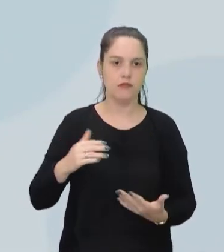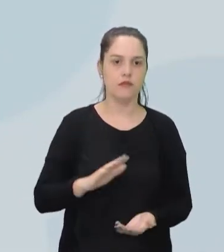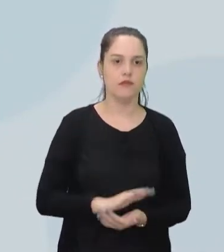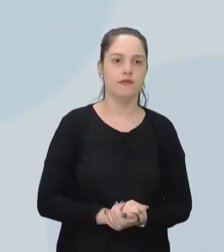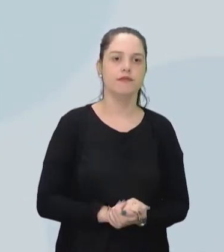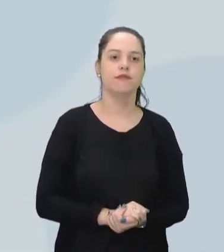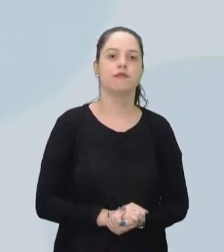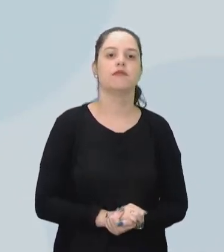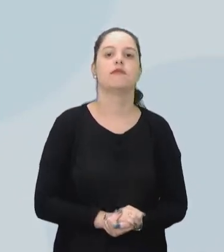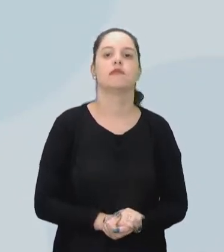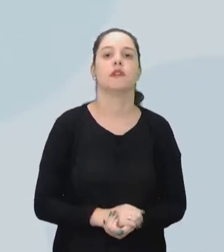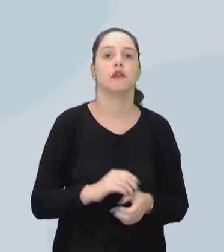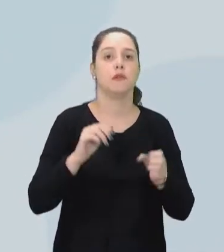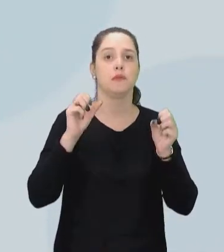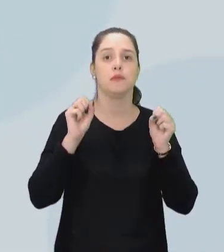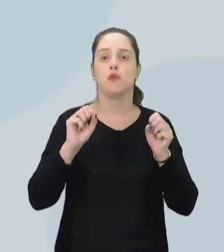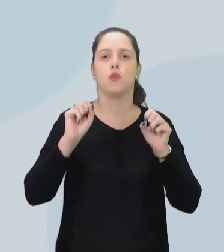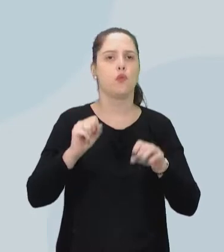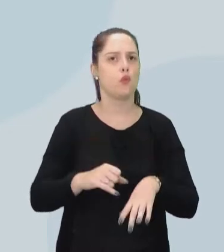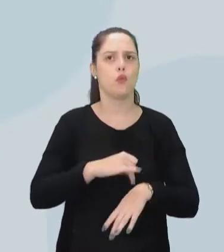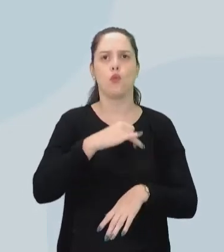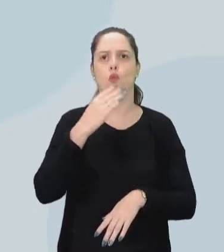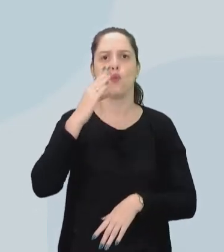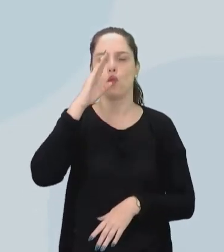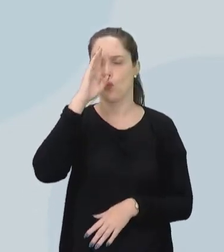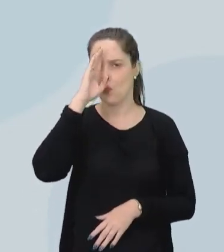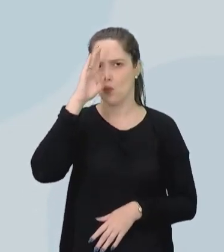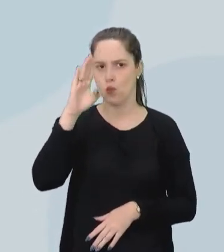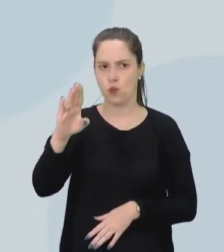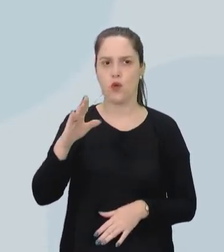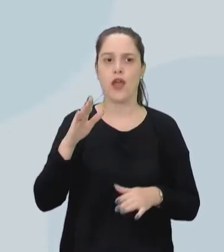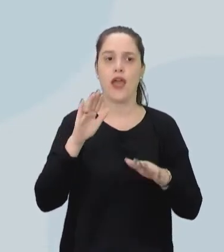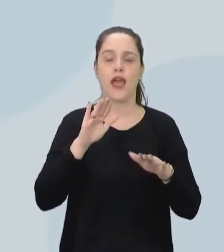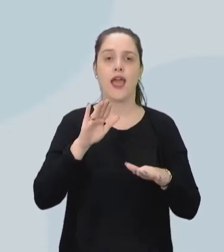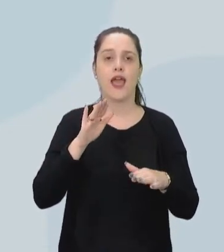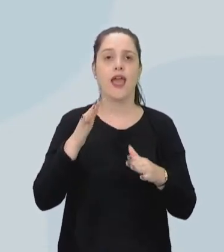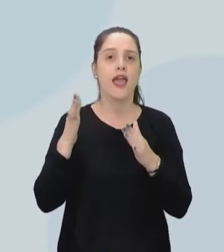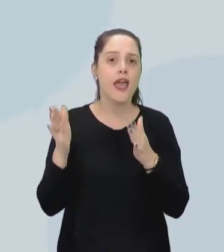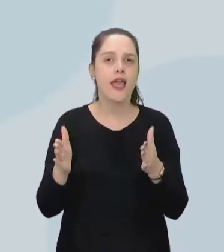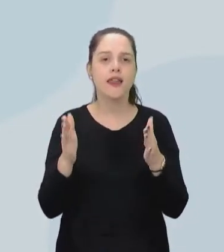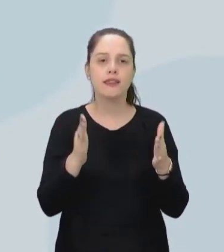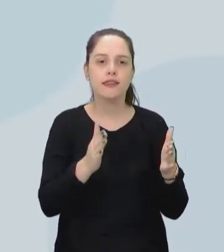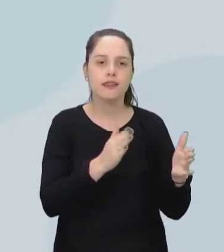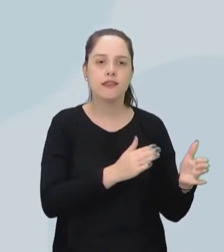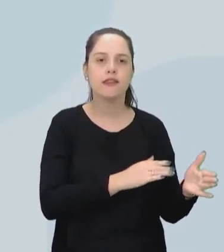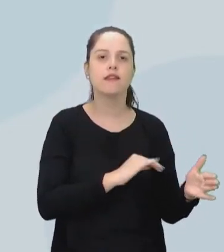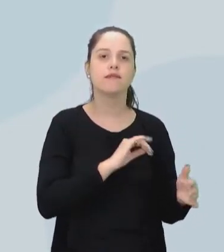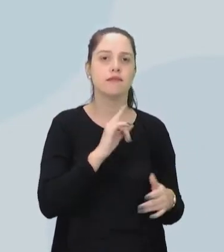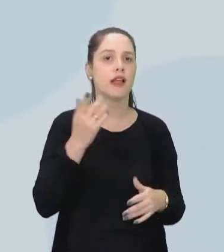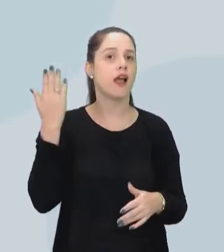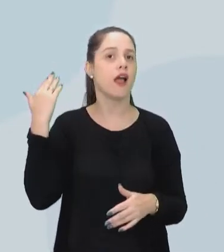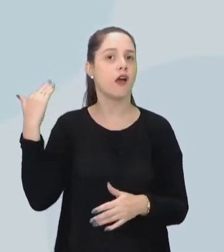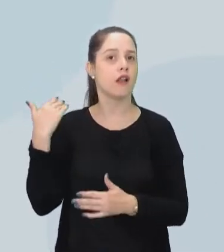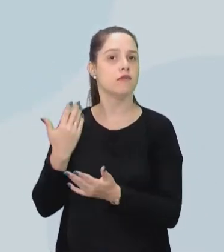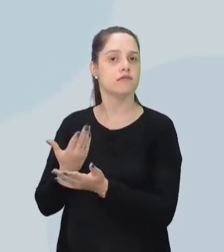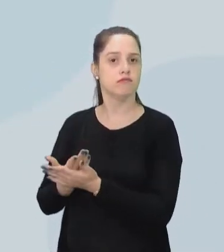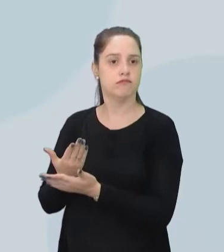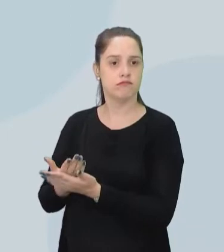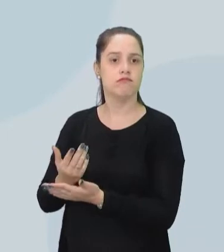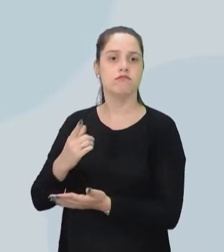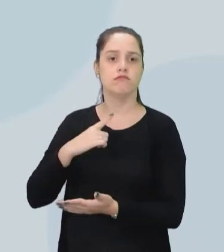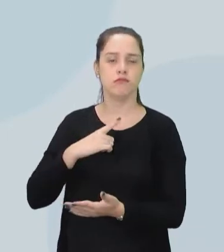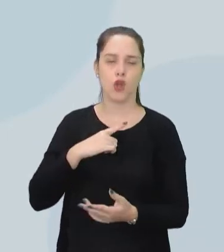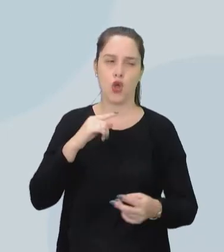Método científico, quais são as principais etapas do método científico que nós vimos na aula anterior? Nós temos